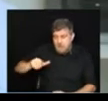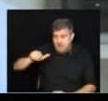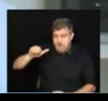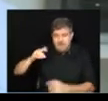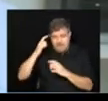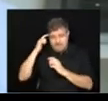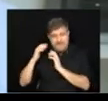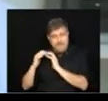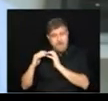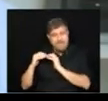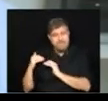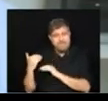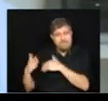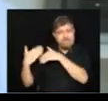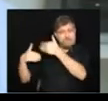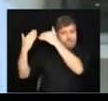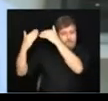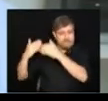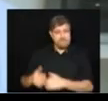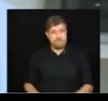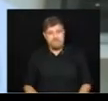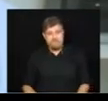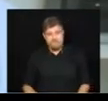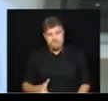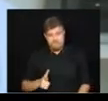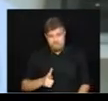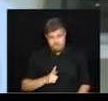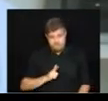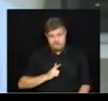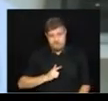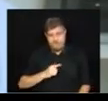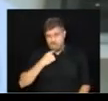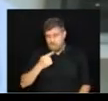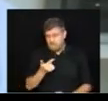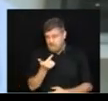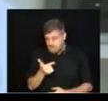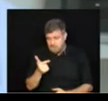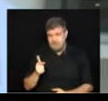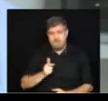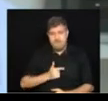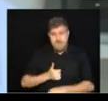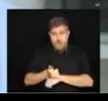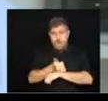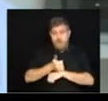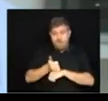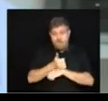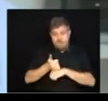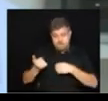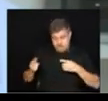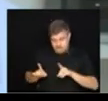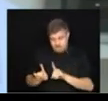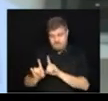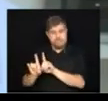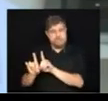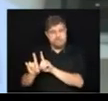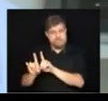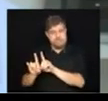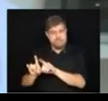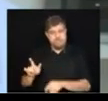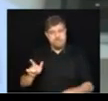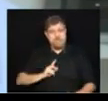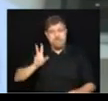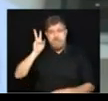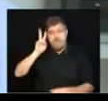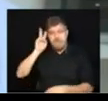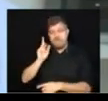desenvolvimento cognitivo. Então, sem dúvida, é importante o acompanhamento profissional e,